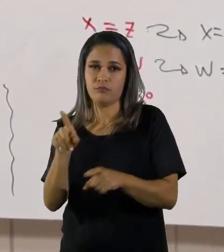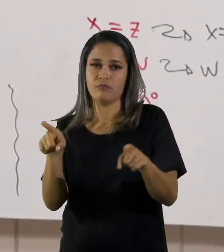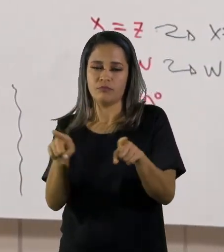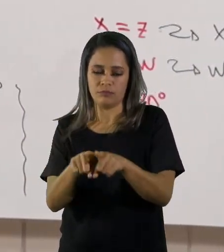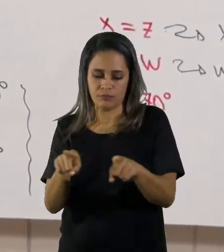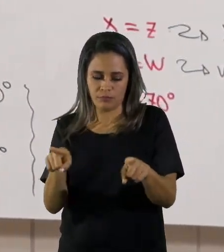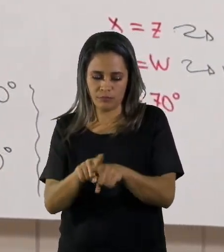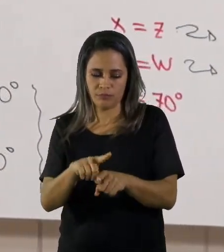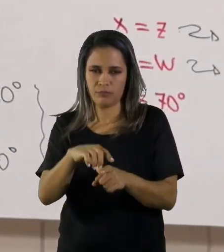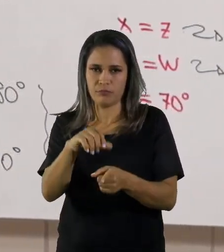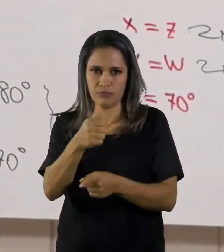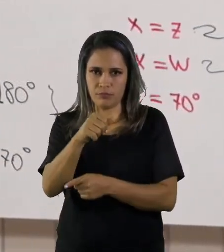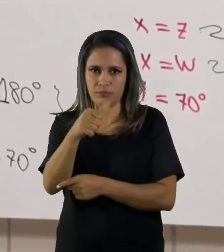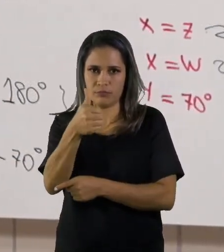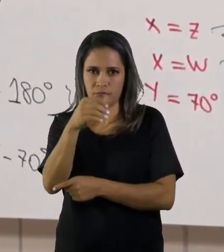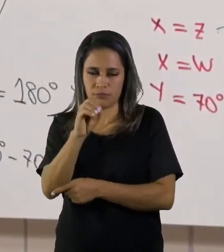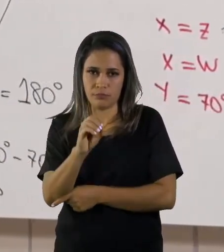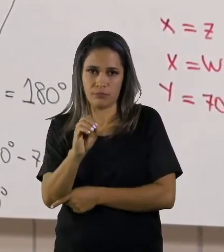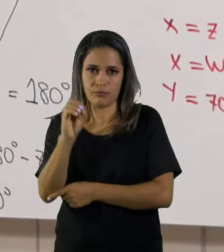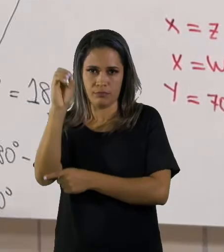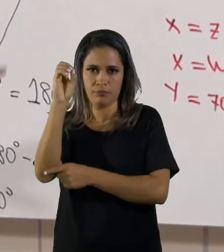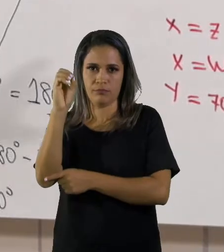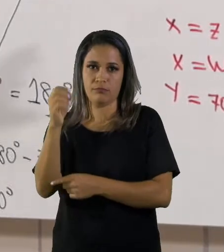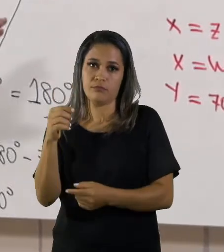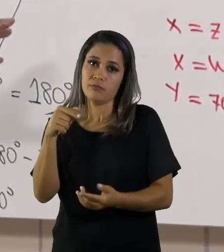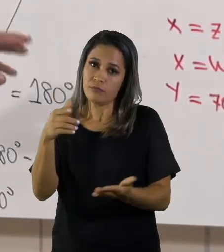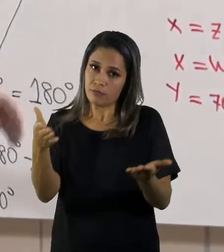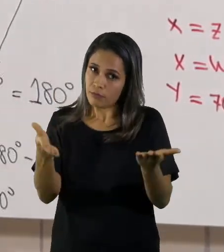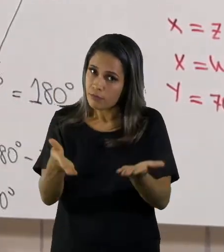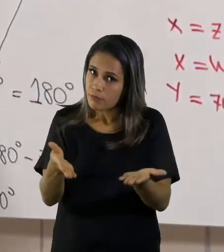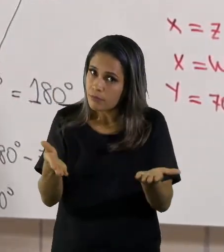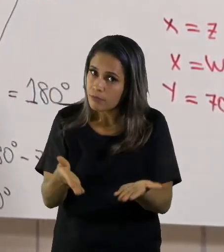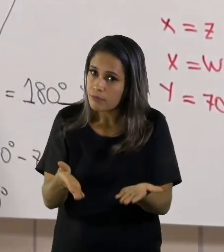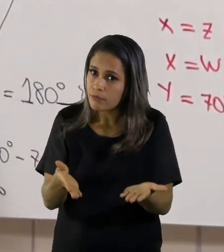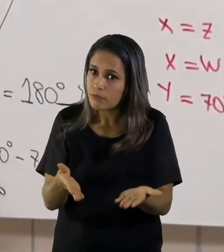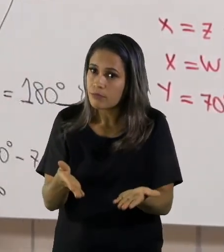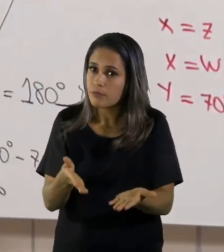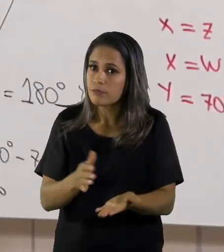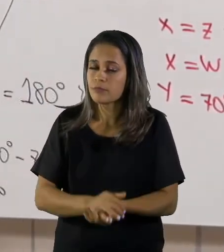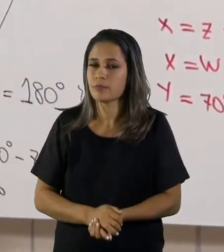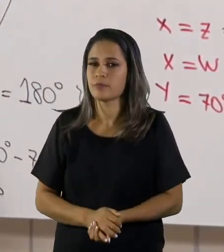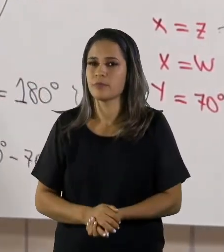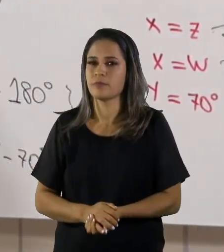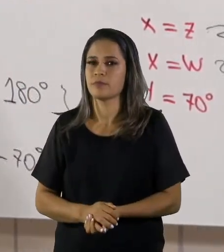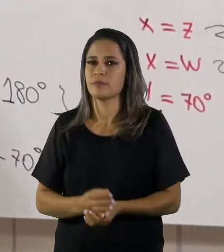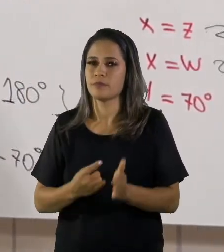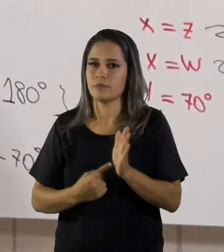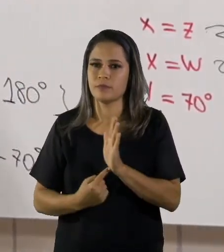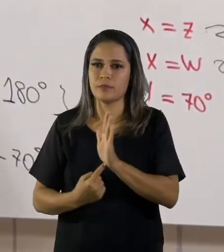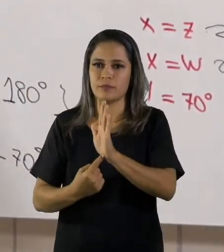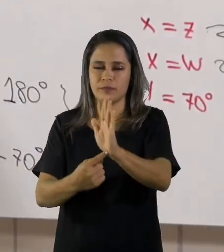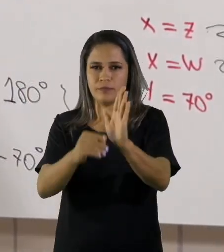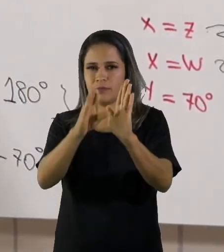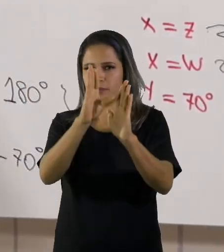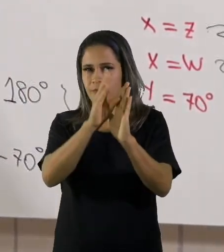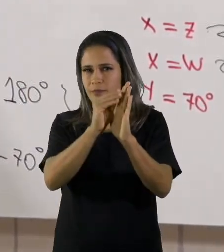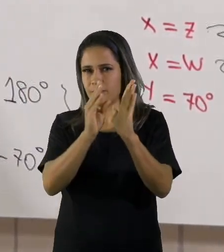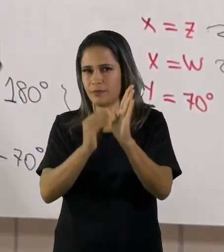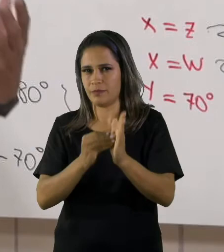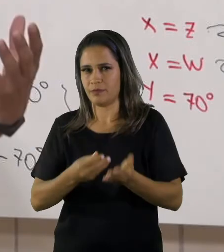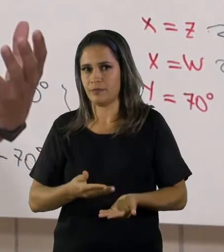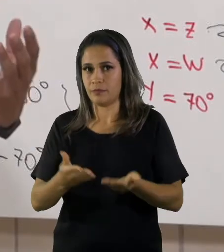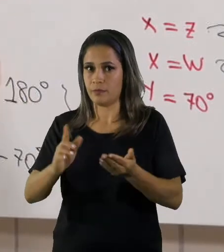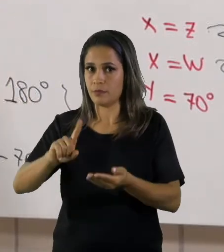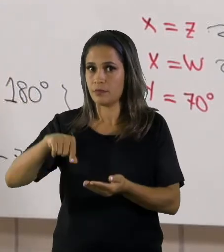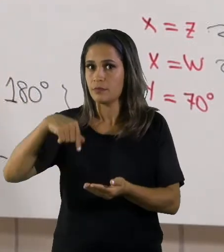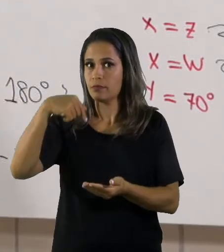também tem 110 graus. Então aqui eu fiz uma breve apresentação do conteúdo para vocês. Nas